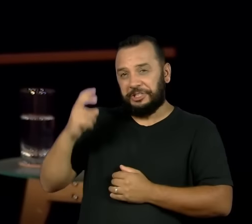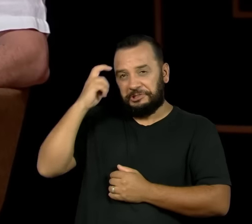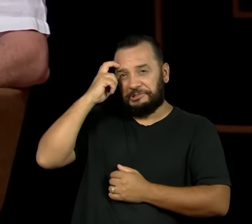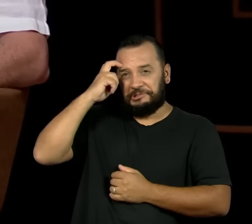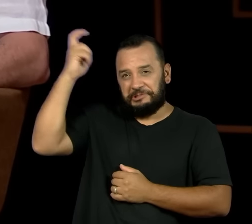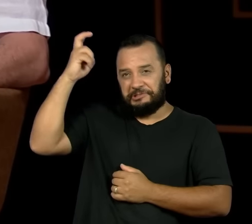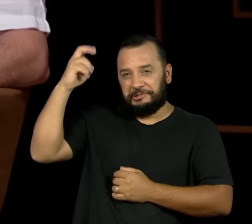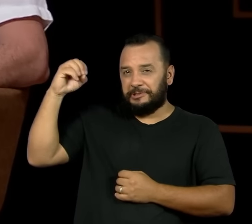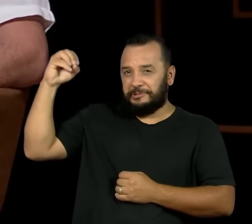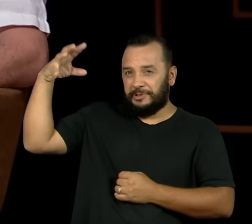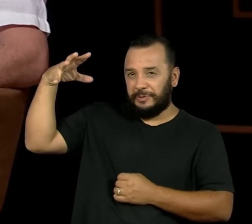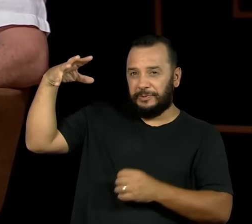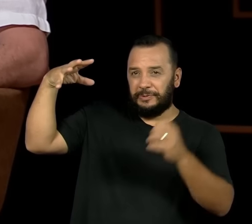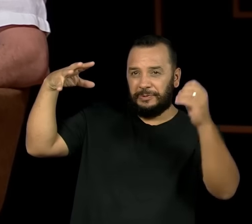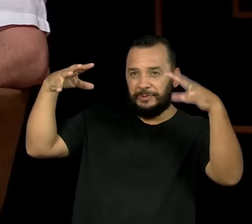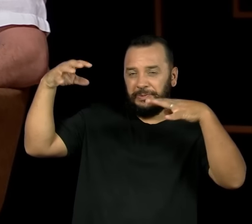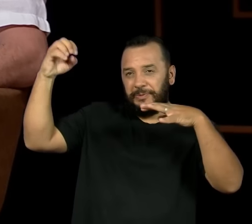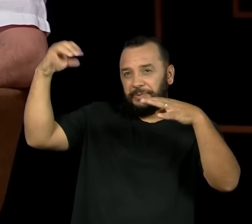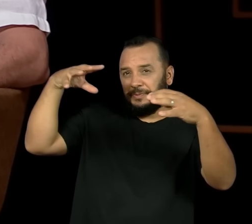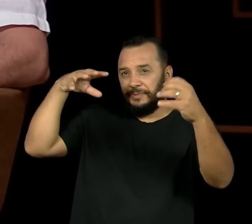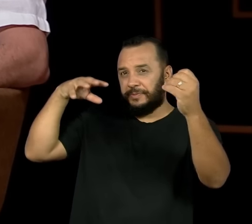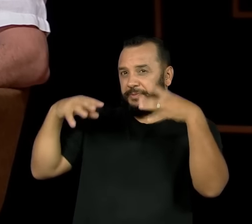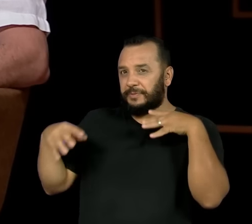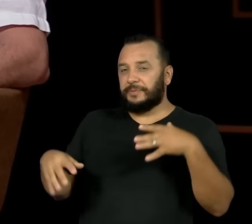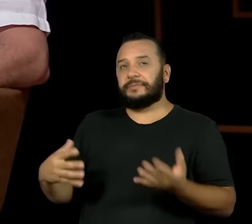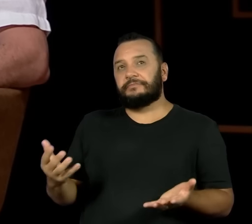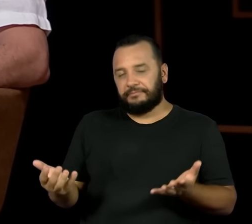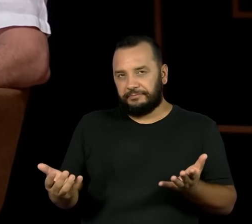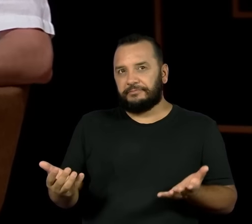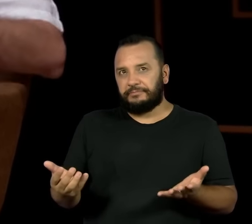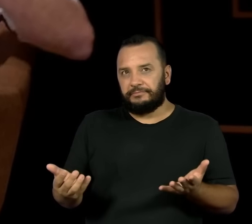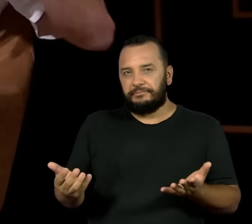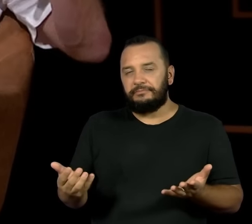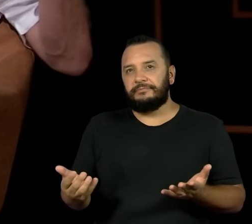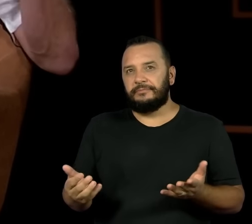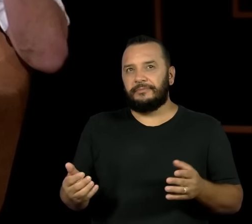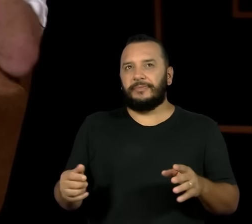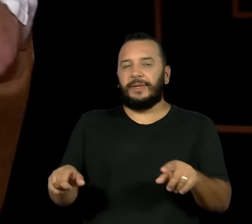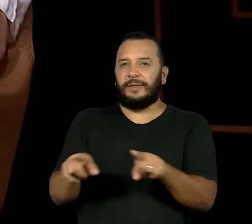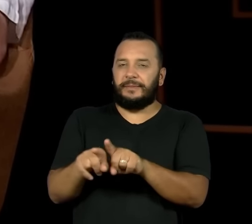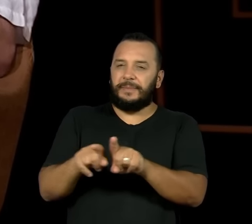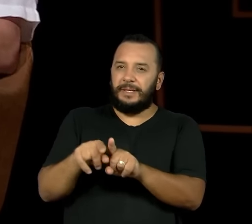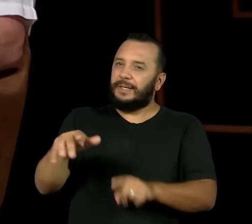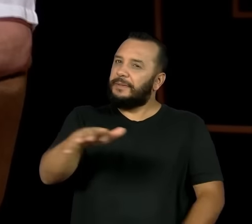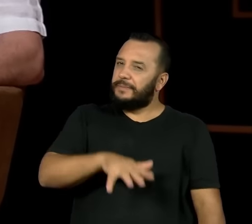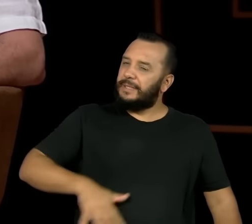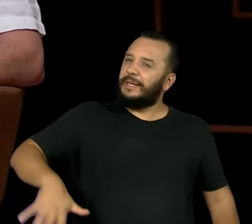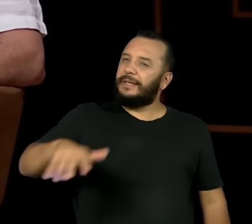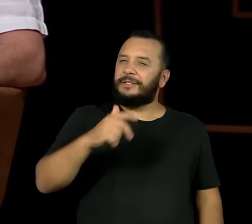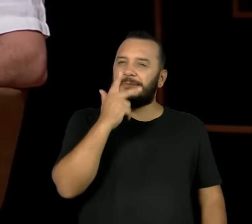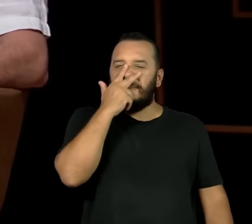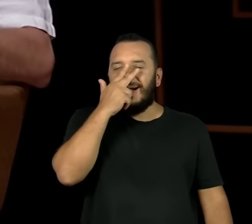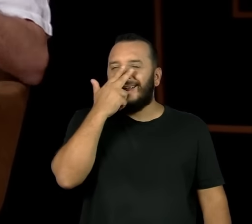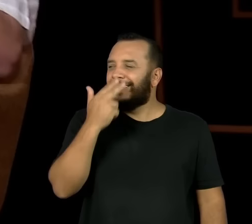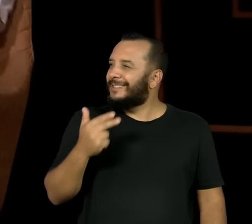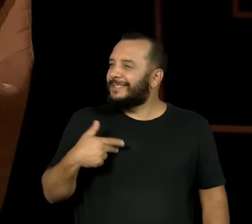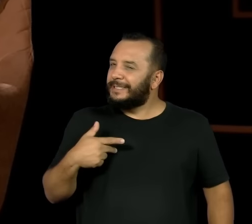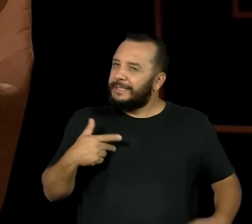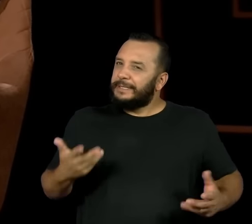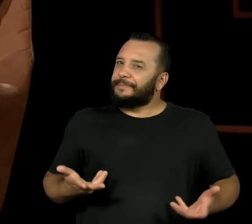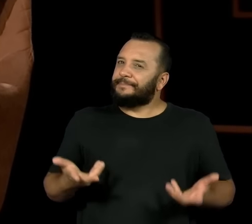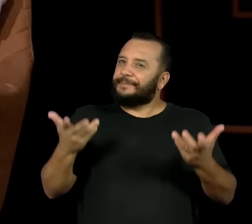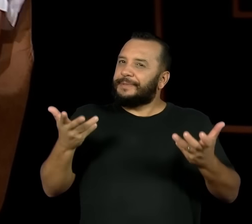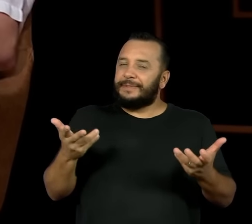meu gênio da lâmpada e assim tornar aquele ambiente mágico assim e sempre